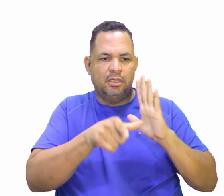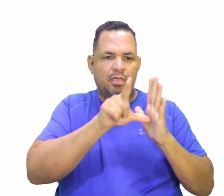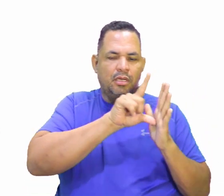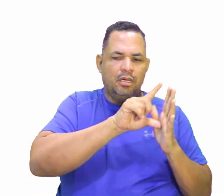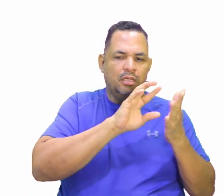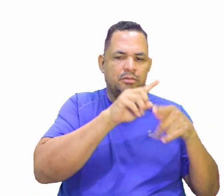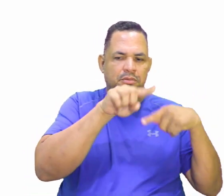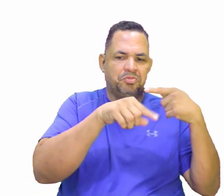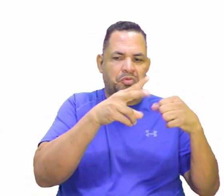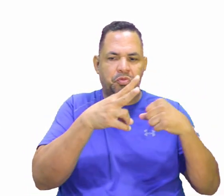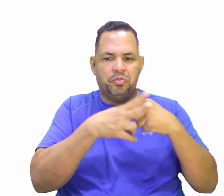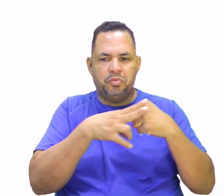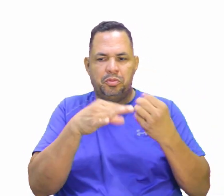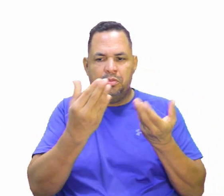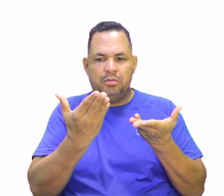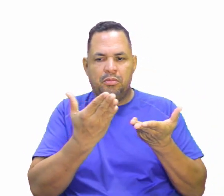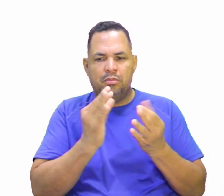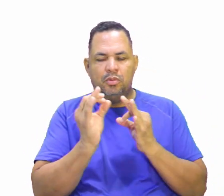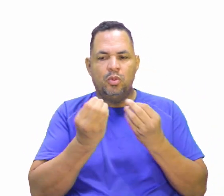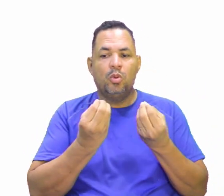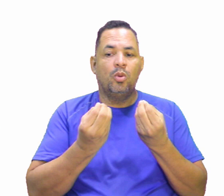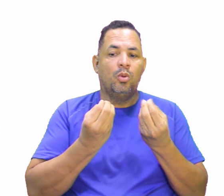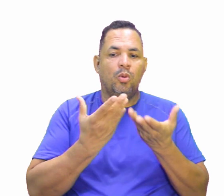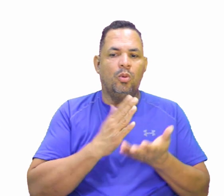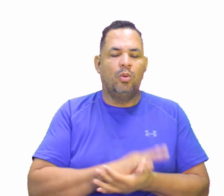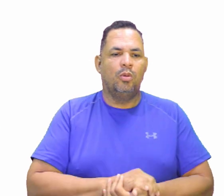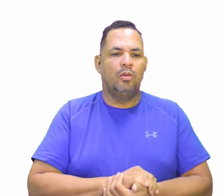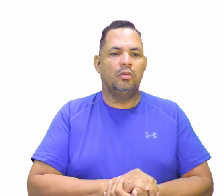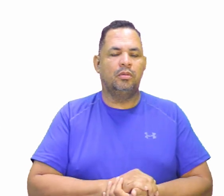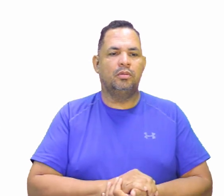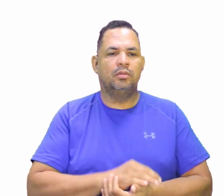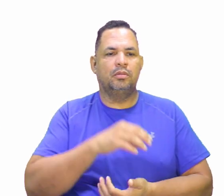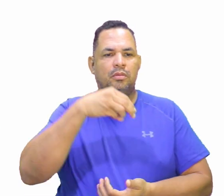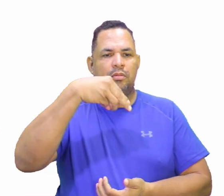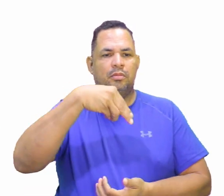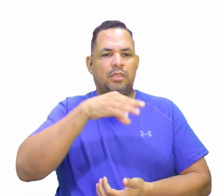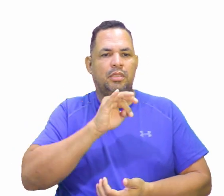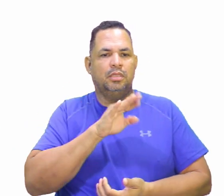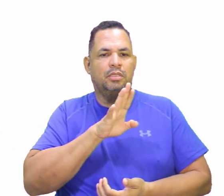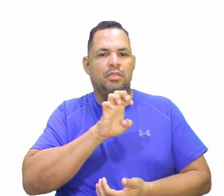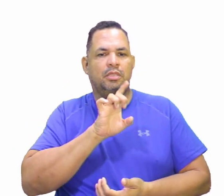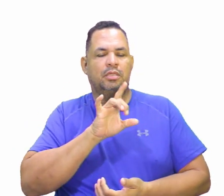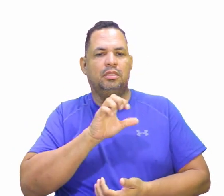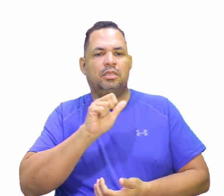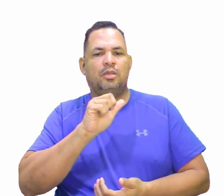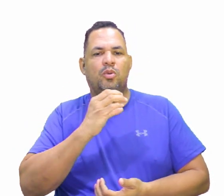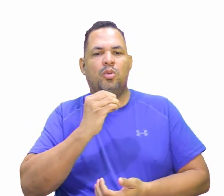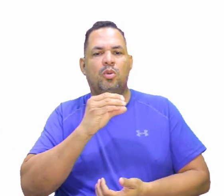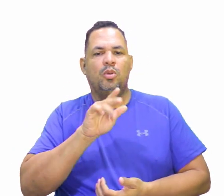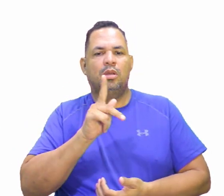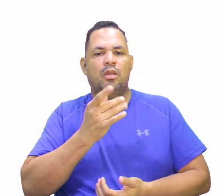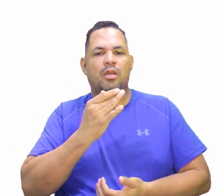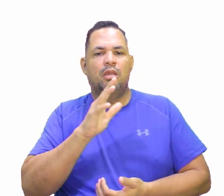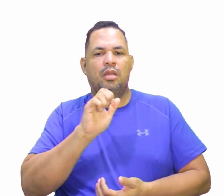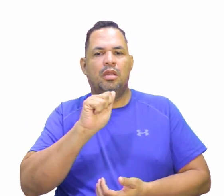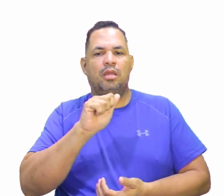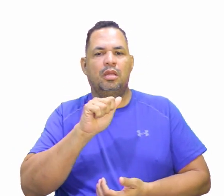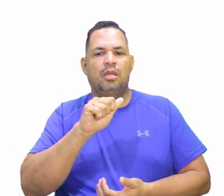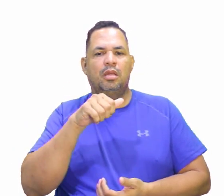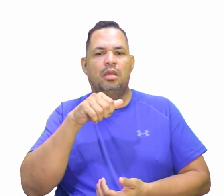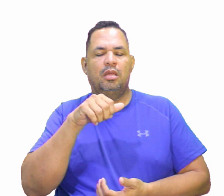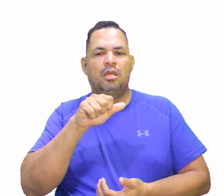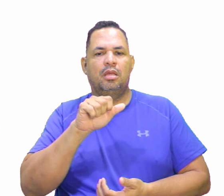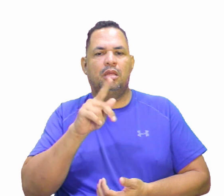aí, quais são, né? Reforçando, me, te, se, o, a, lhe, os,